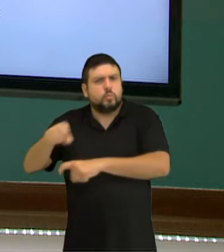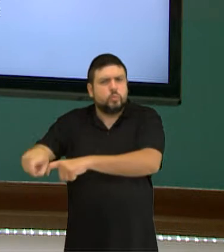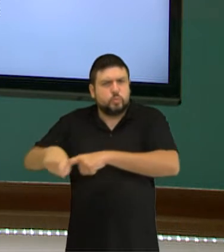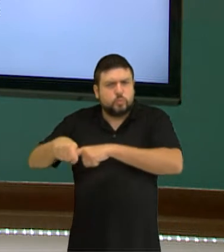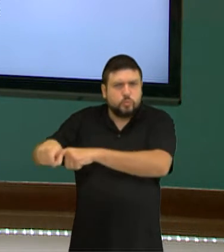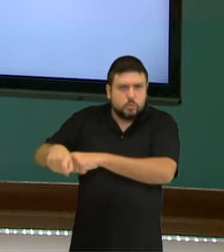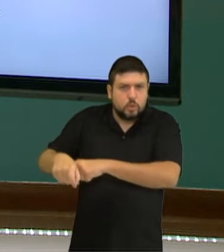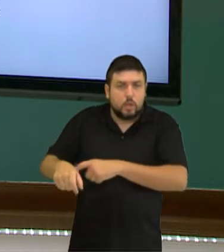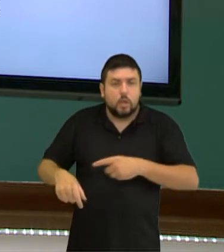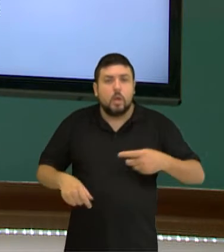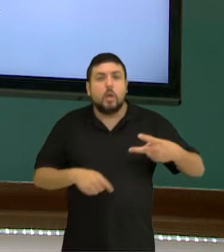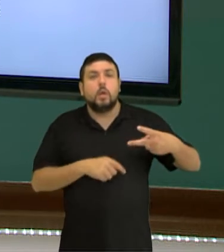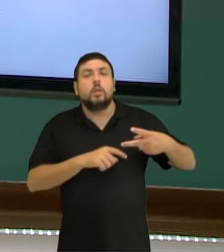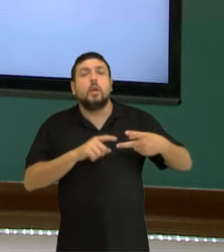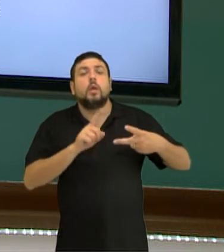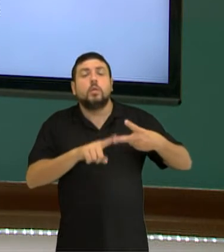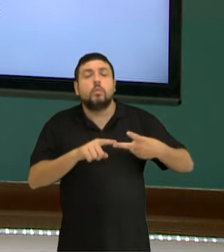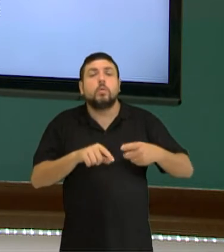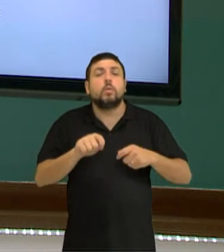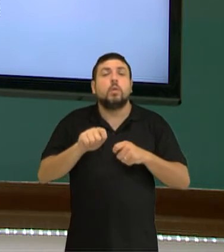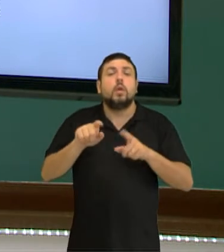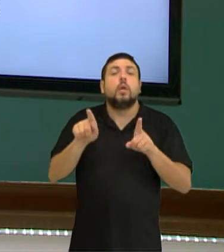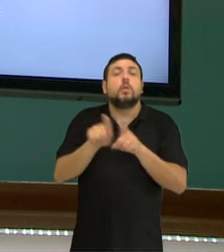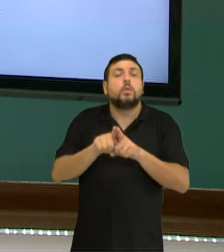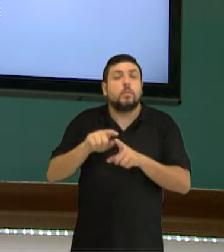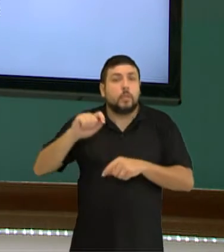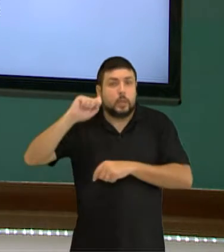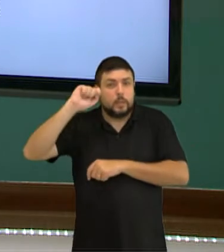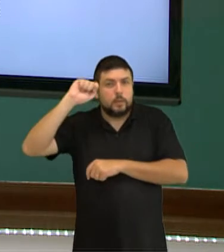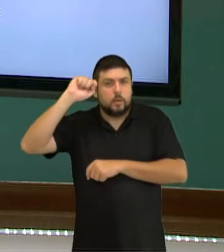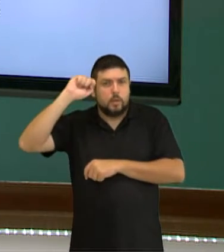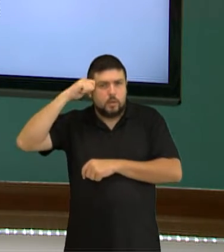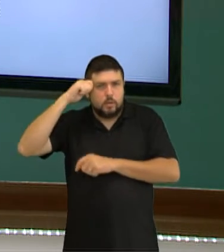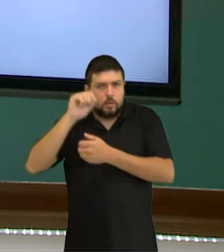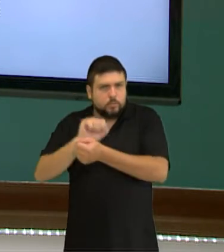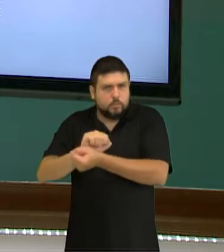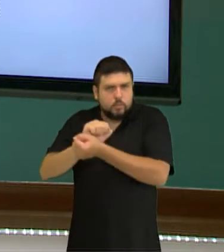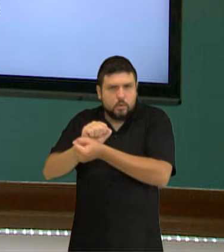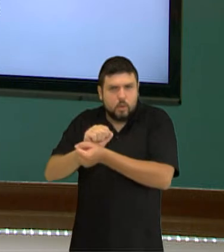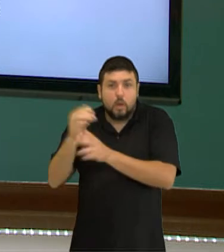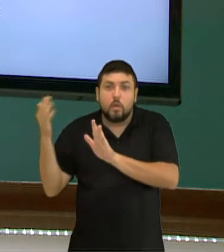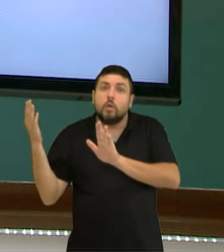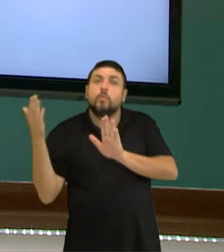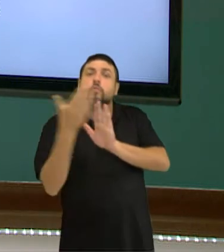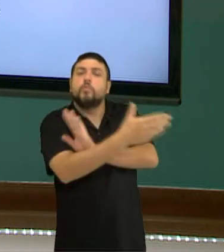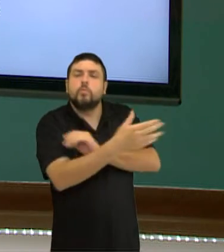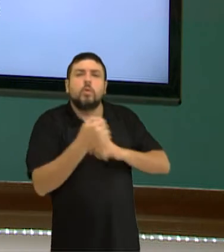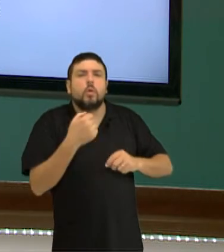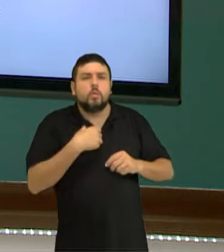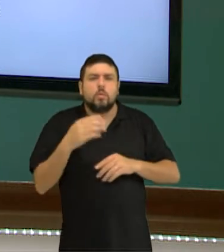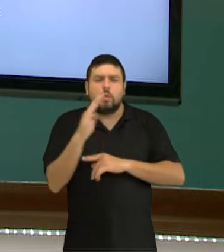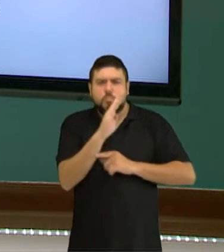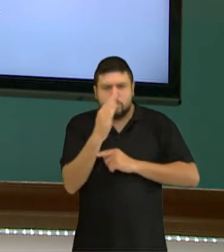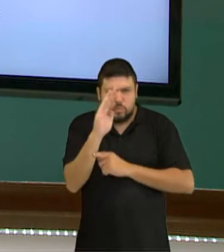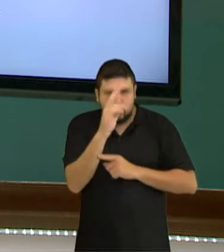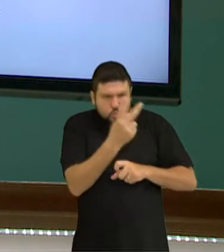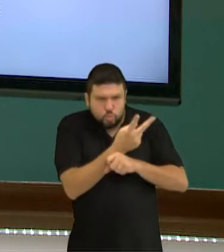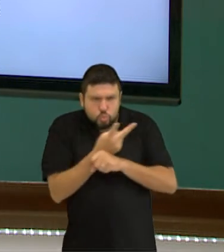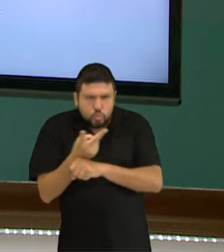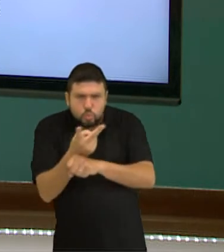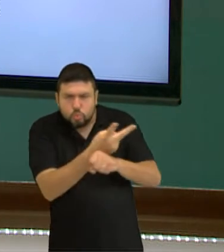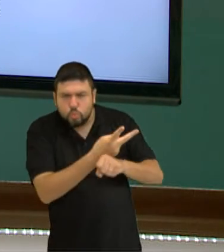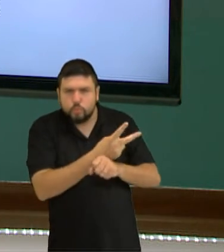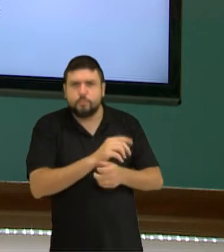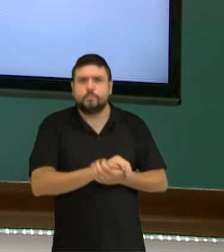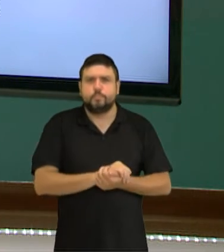em busca daqueles negros que haviam fugidos, né, das fazendas, fugido dos seus senhores, né, dos seus donos. Então a gente tem